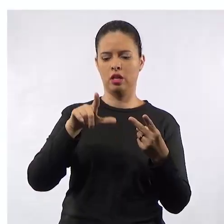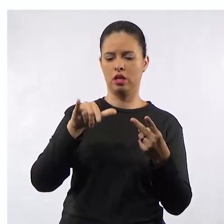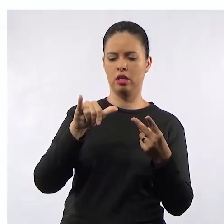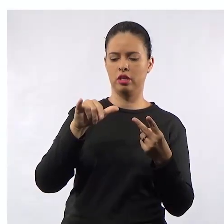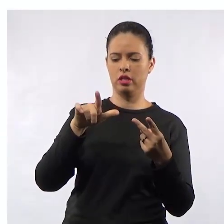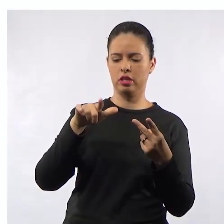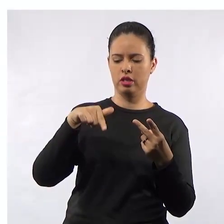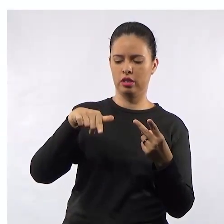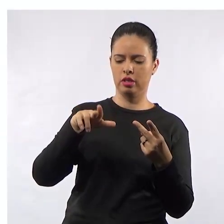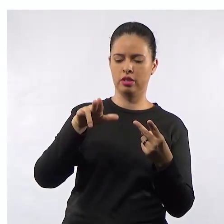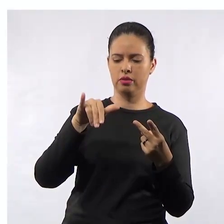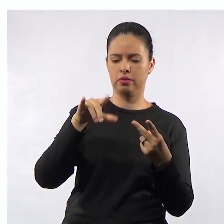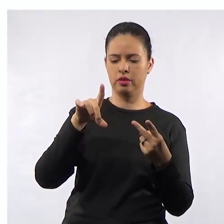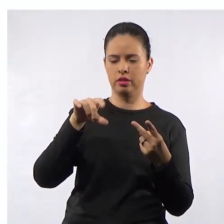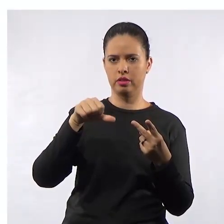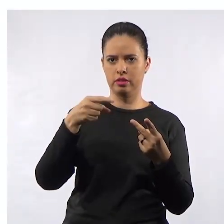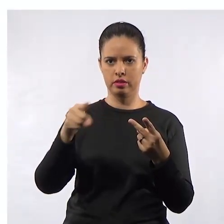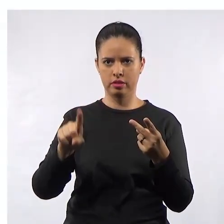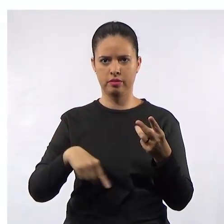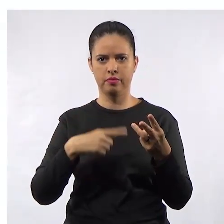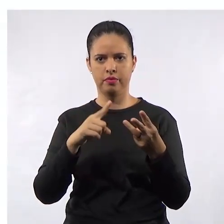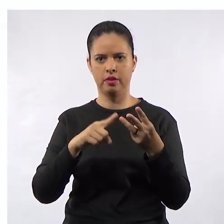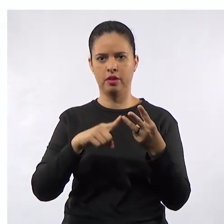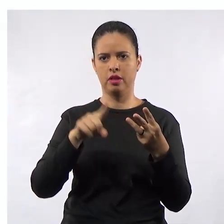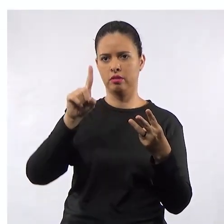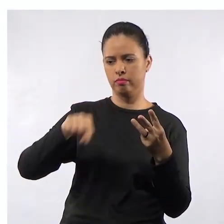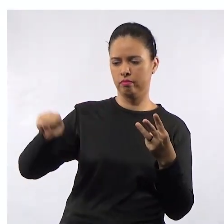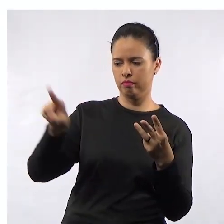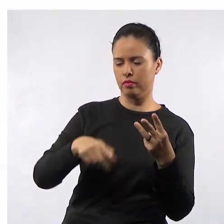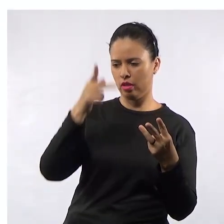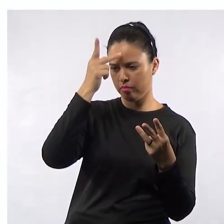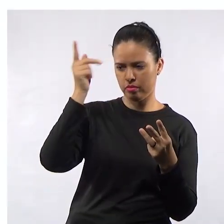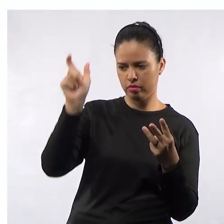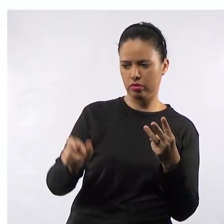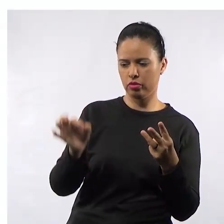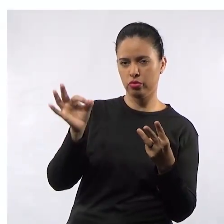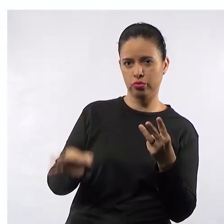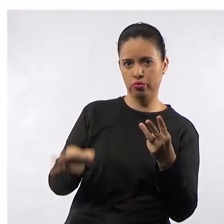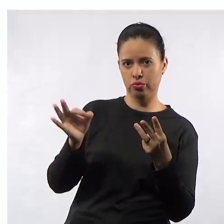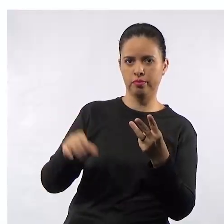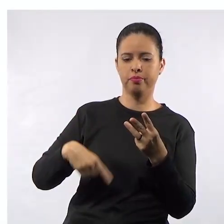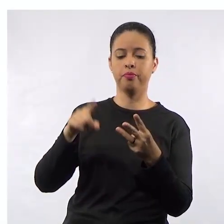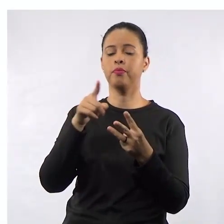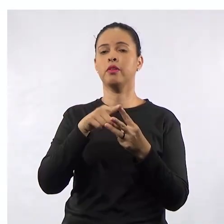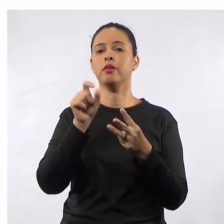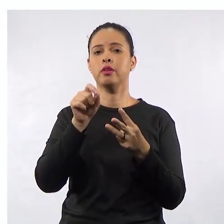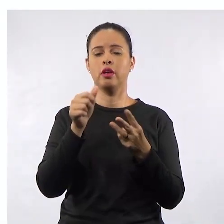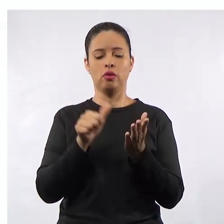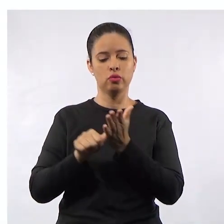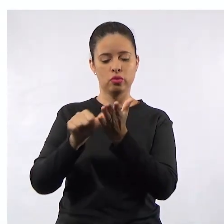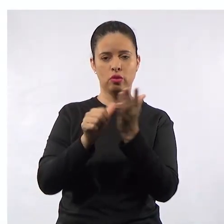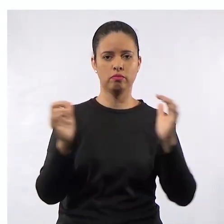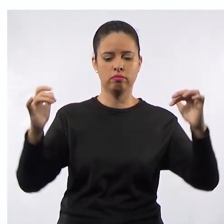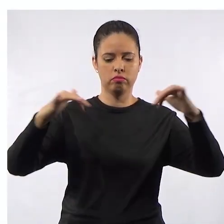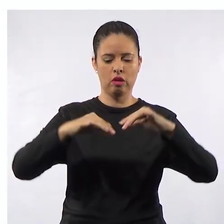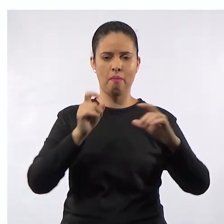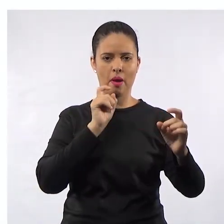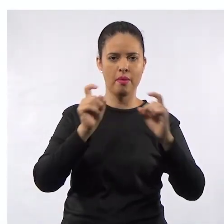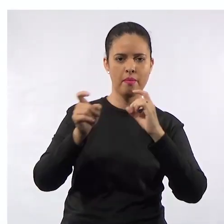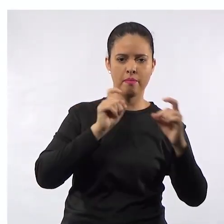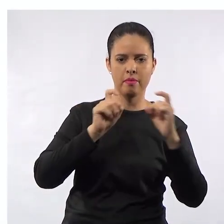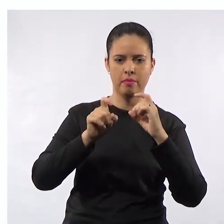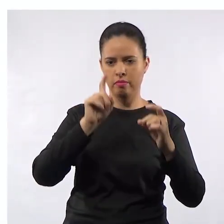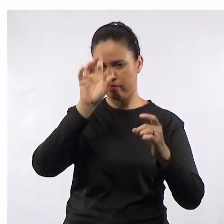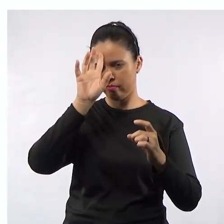personalidade jurídica né aqui na dissolução vai começar quando os sócios eles vão estar se reunindo para deliberar